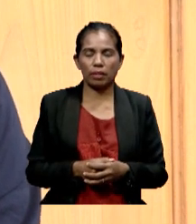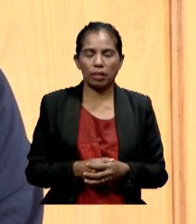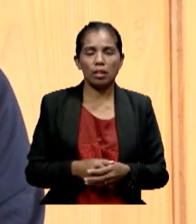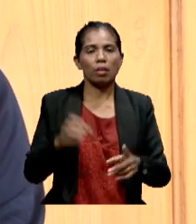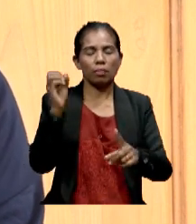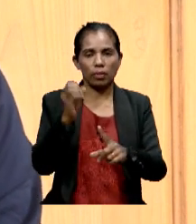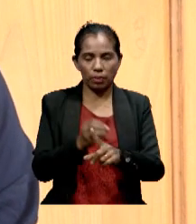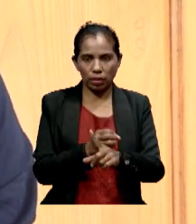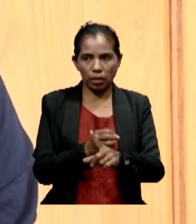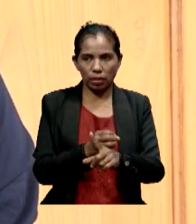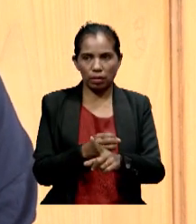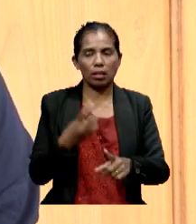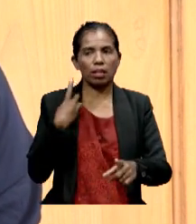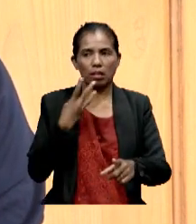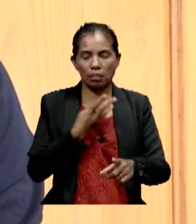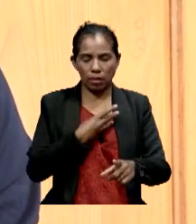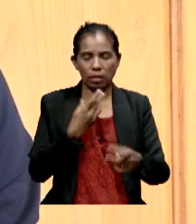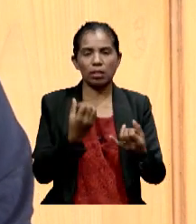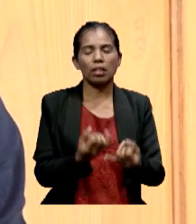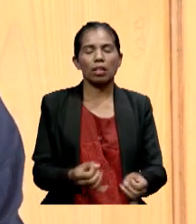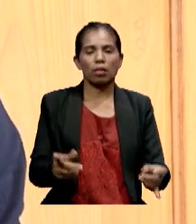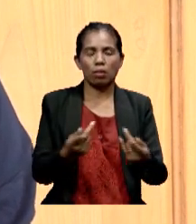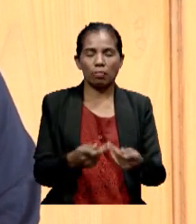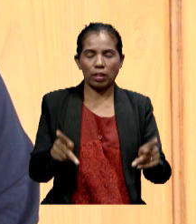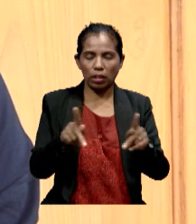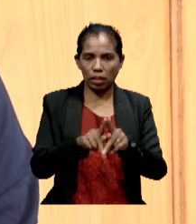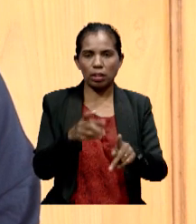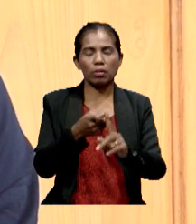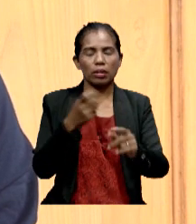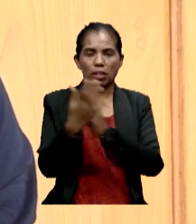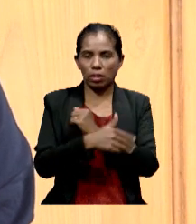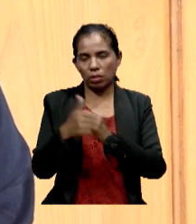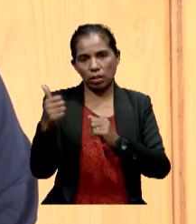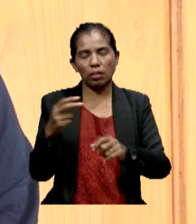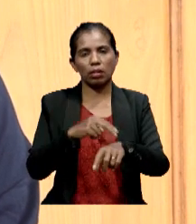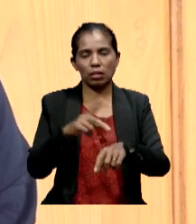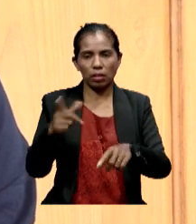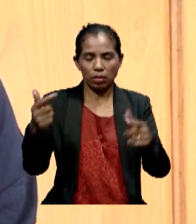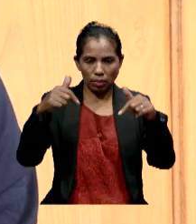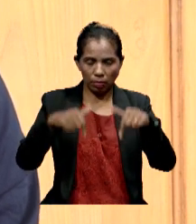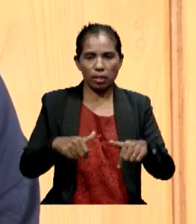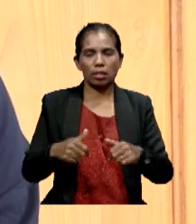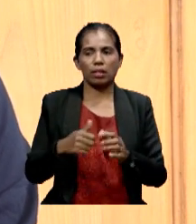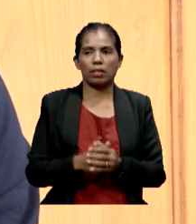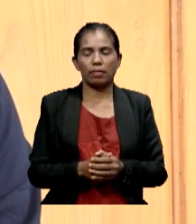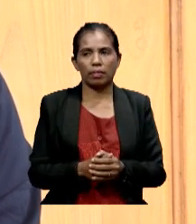oportunidade ba amisira se investor ka emosi liu ka investor nasional ka internasional bele ma investi ane.